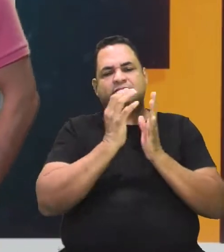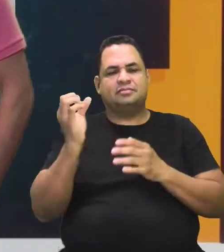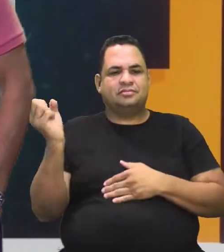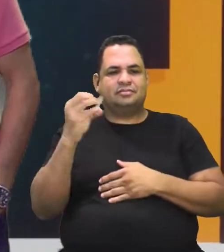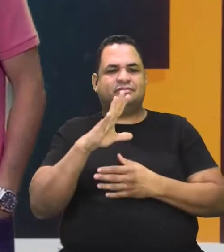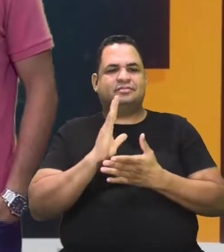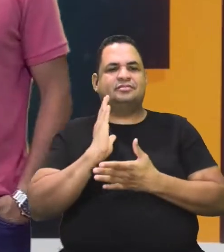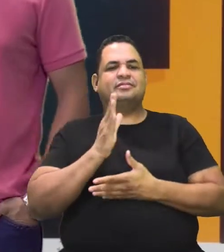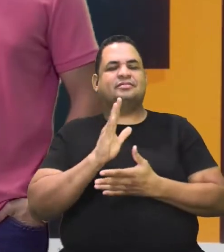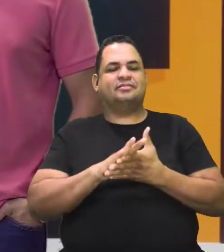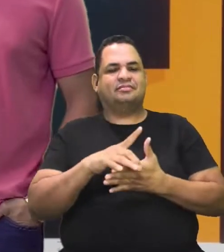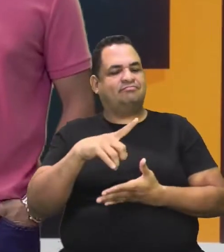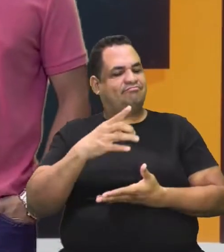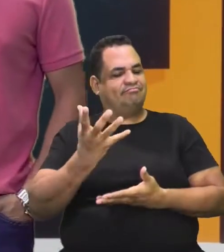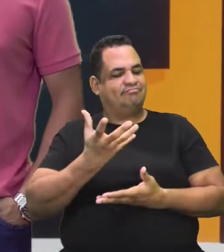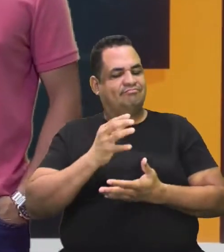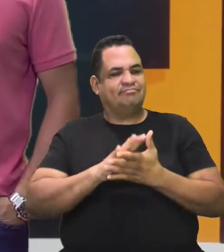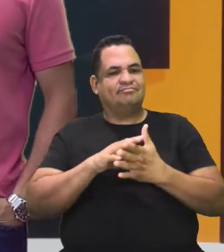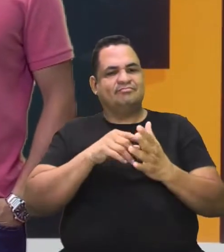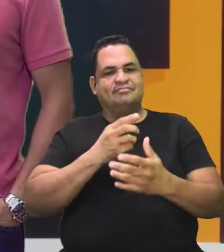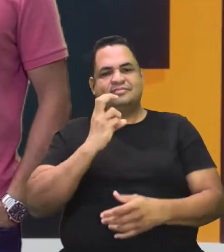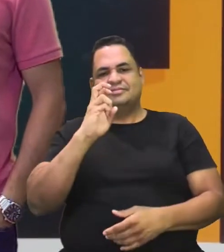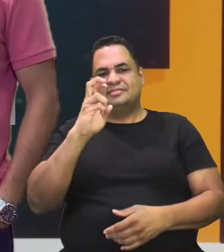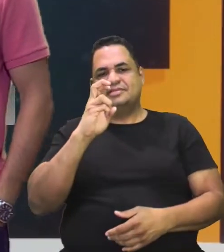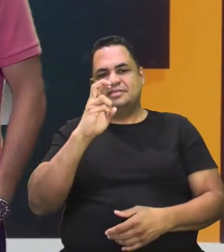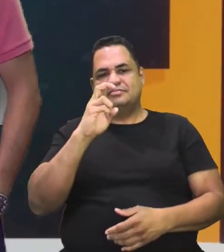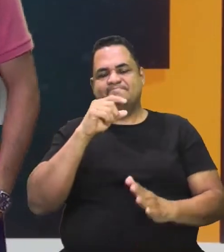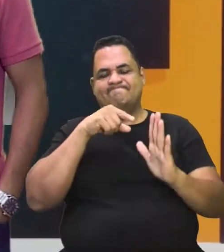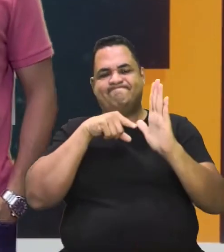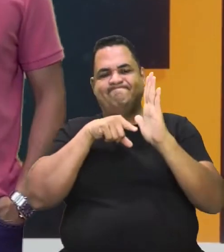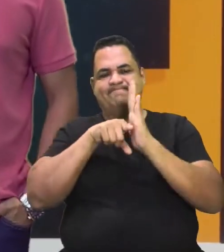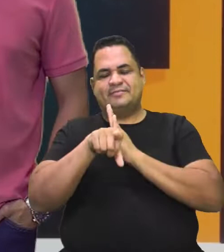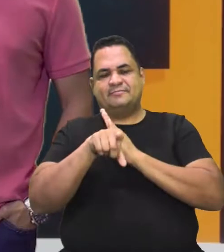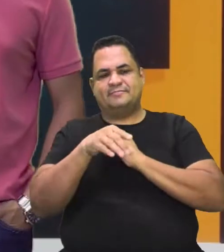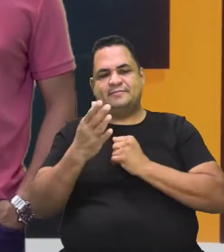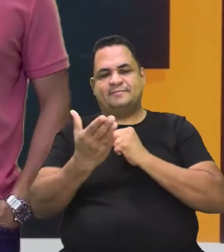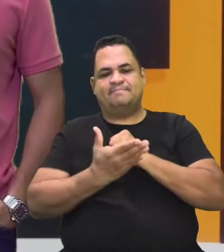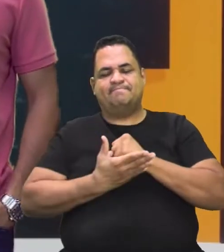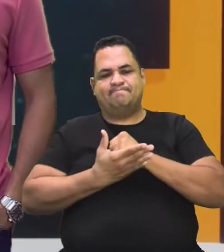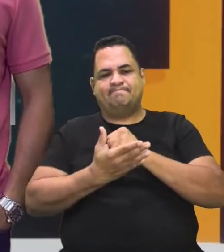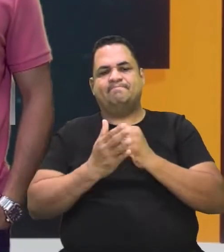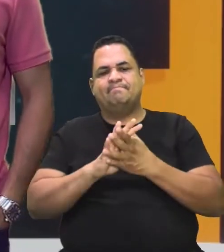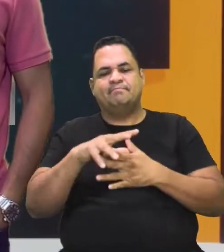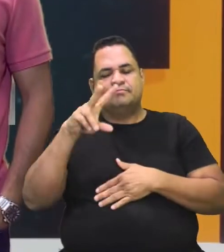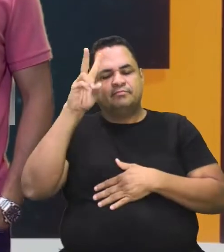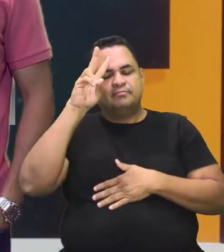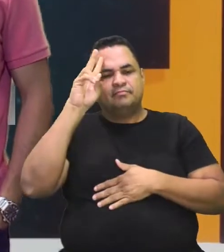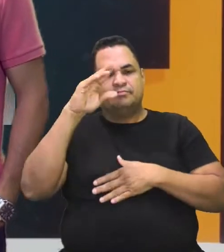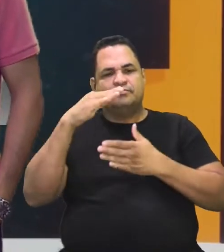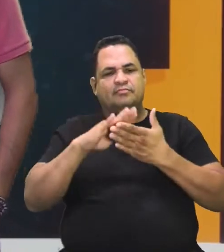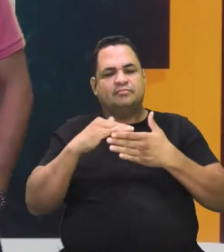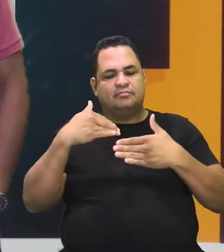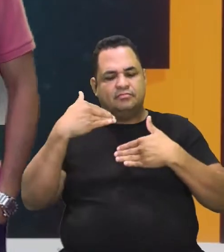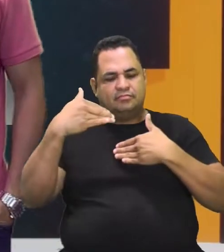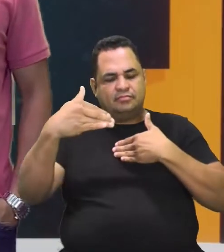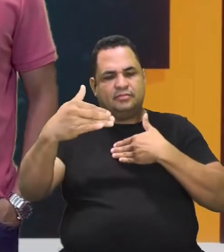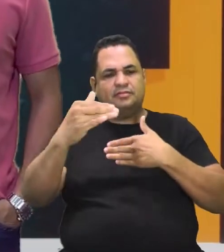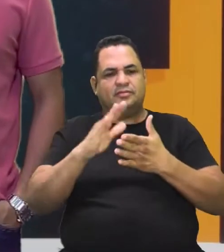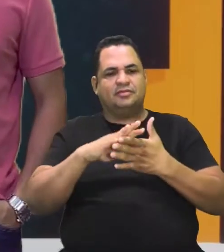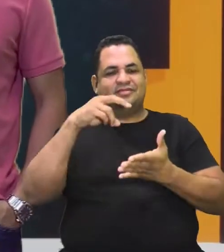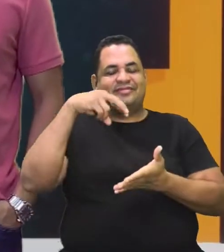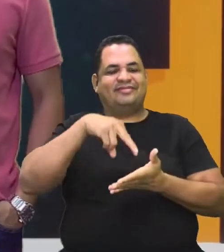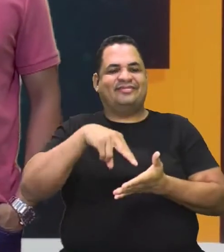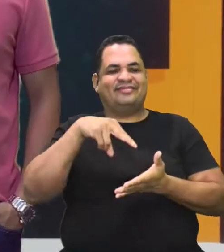querem fazer perguntas pra gente? Então, ó, 5 perguntinhas básicas, simples, mas que vai fazer você recordar, e aí daí pra frente é só